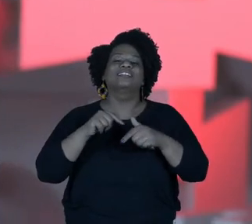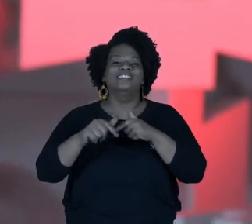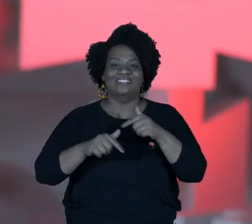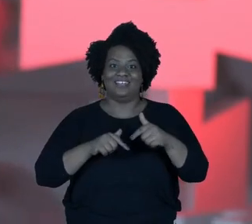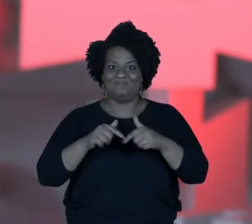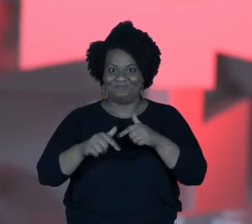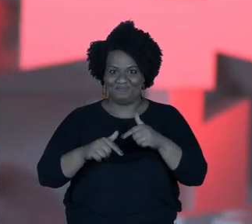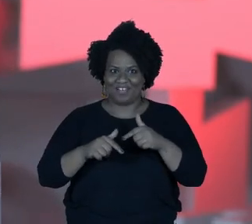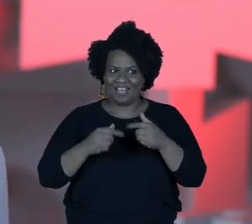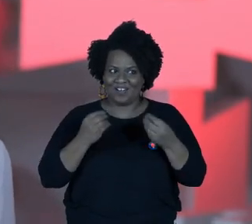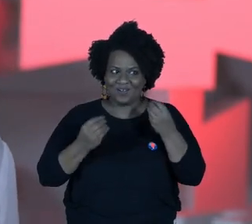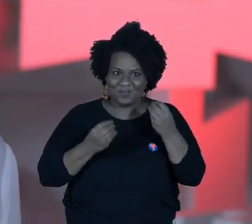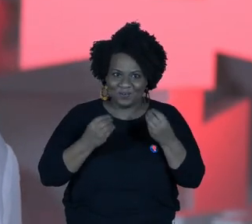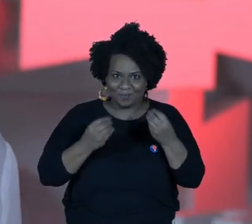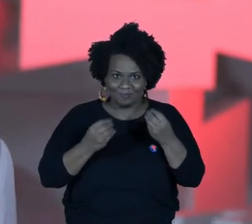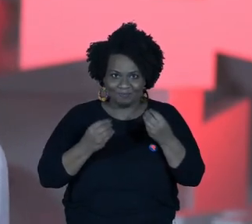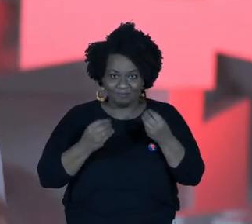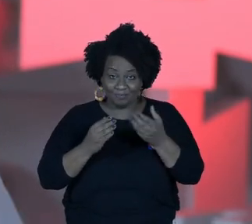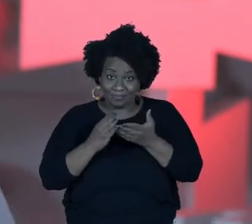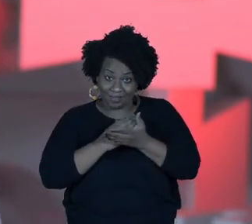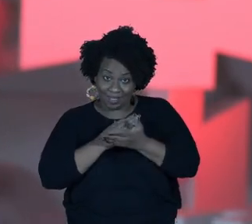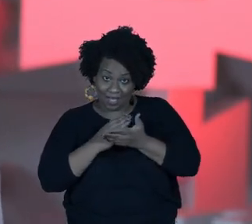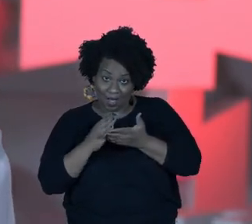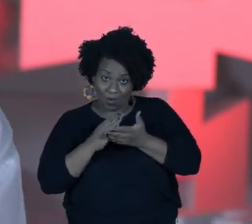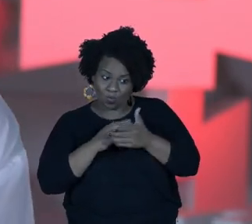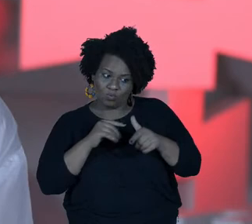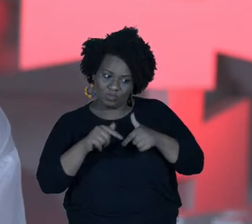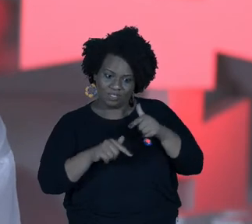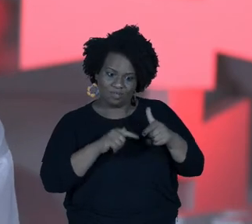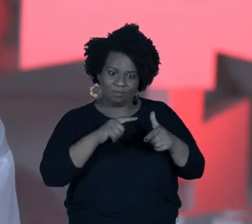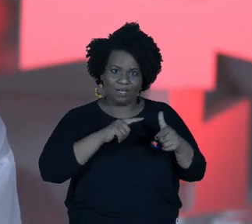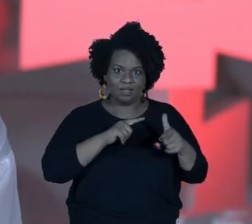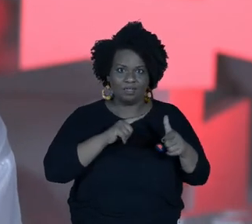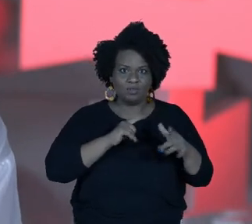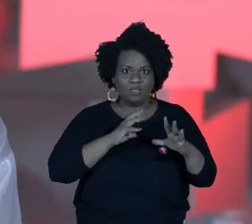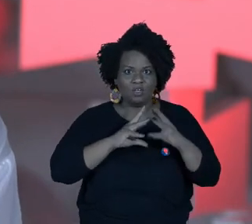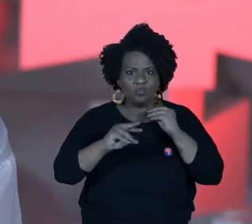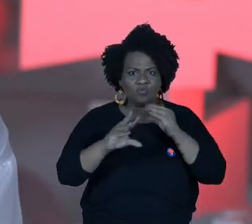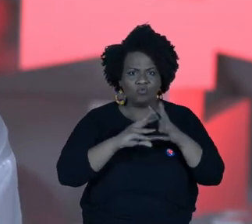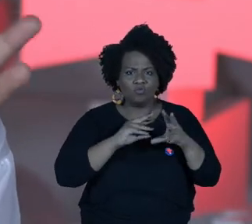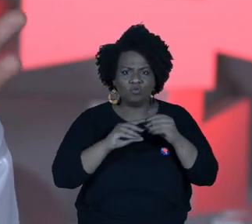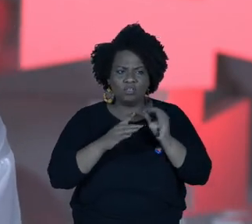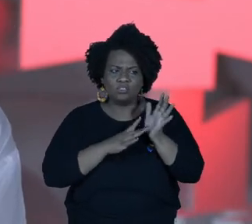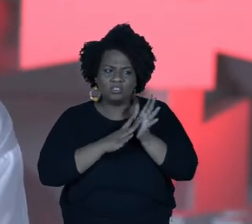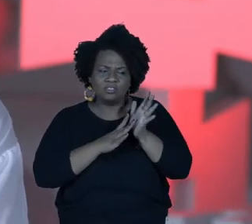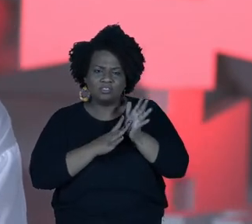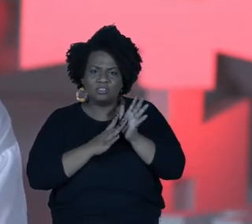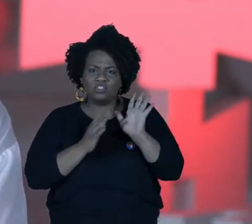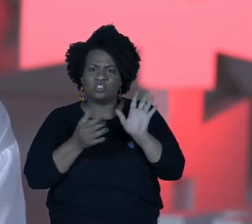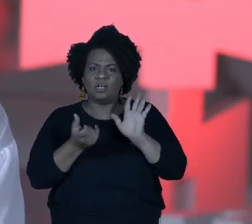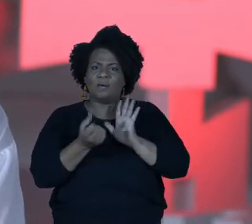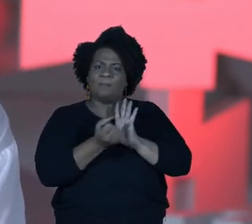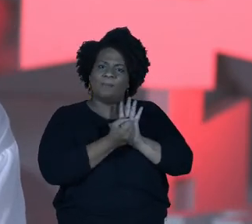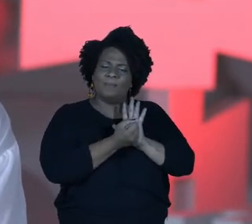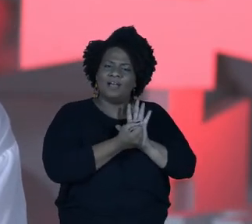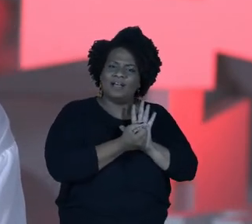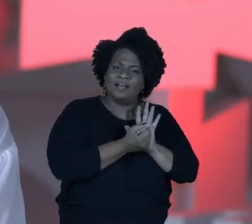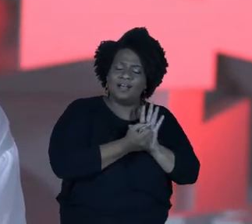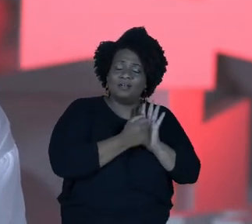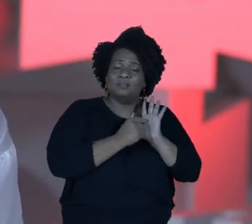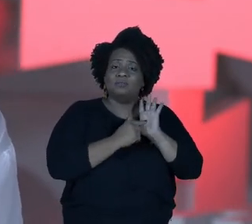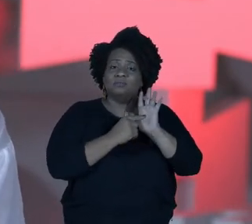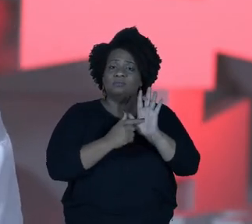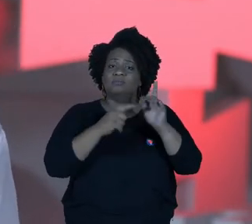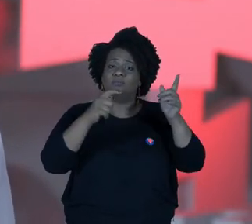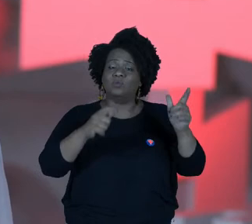Então, alguns trabalhos, Berê, têm o ponto de fuga já insinuado, já marcado, ou para representar o espaço, ou